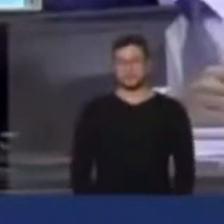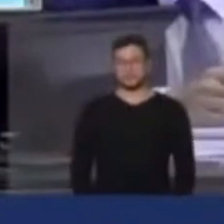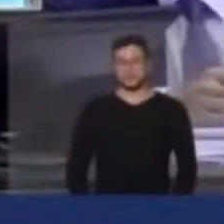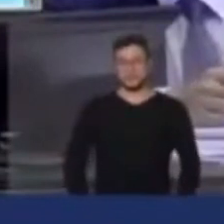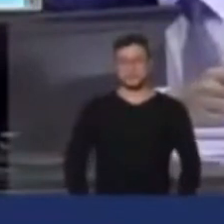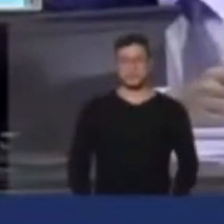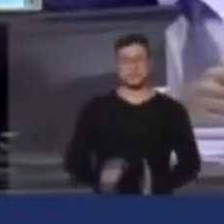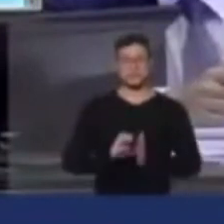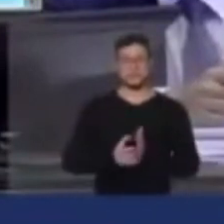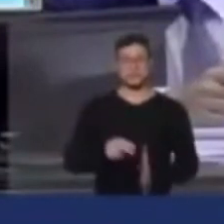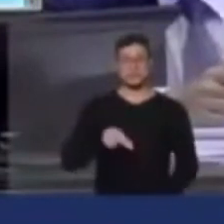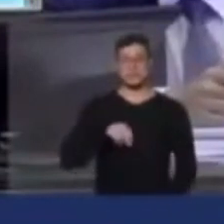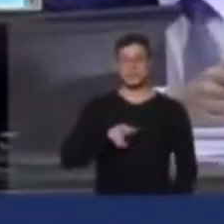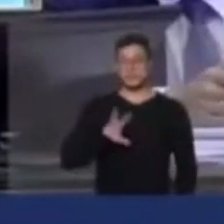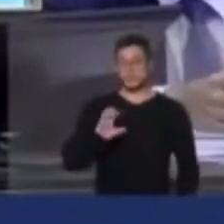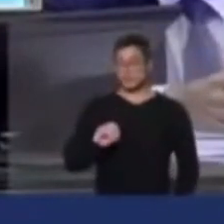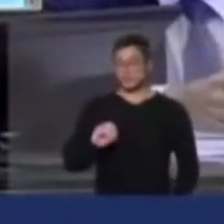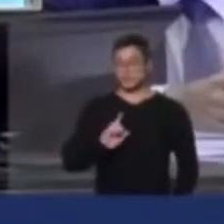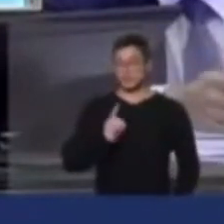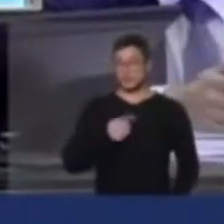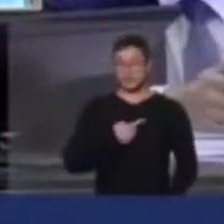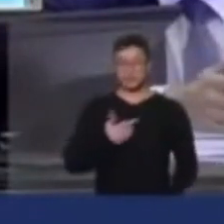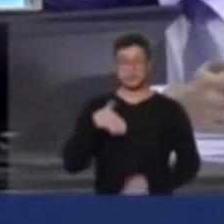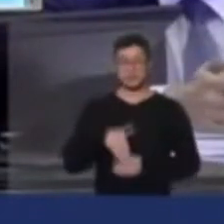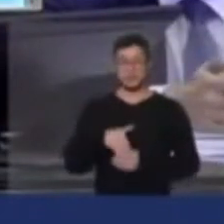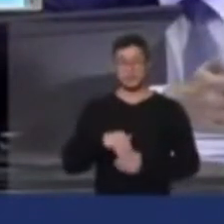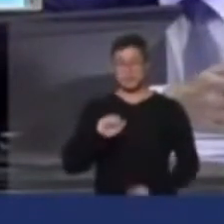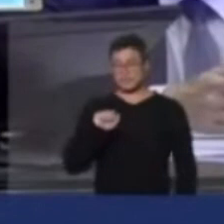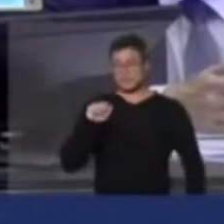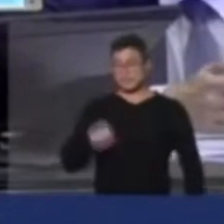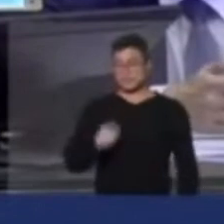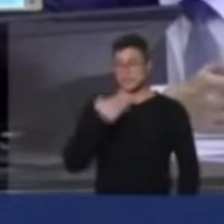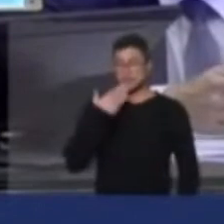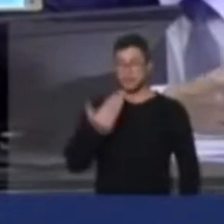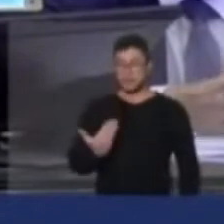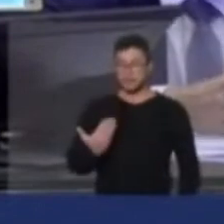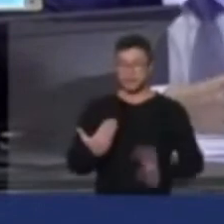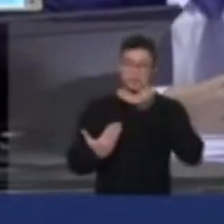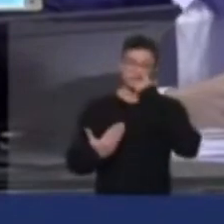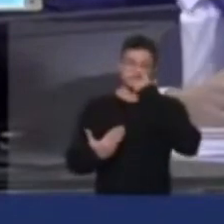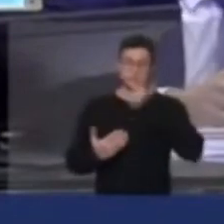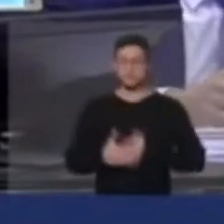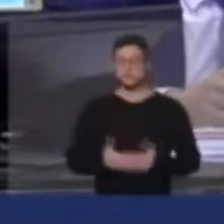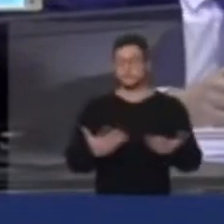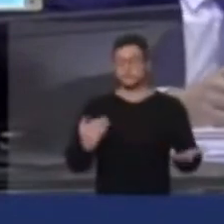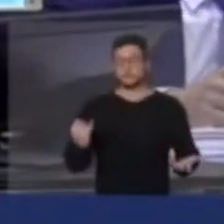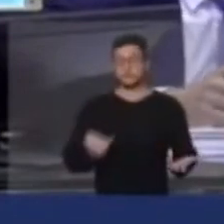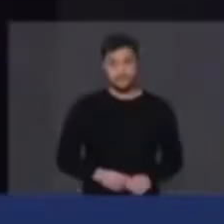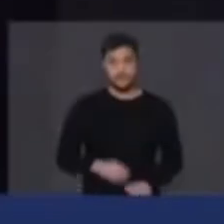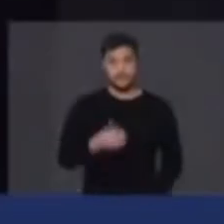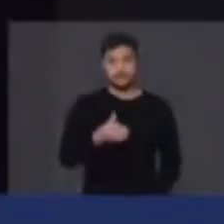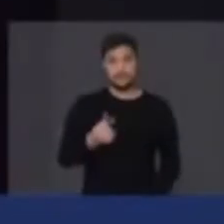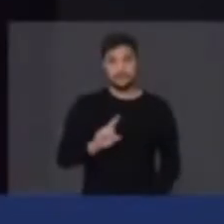trabalhador rural, indígena, etc., e um agronegócio supostamente mais civilizado. No final das contas, é tudo a